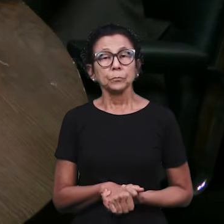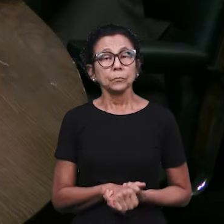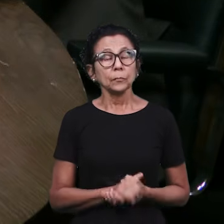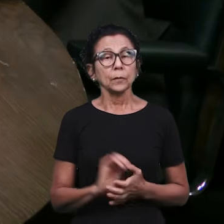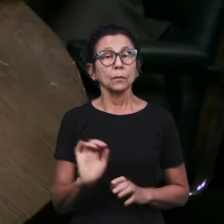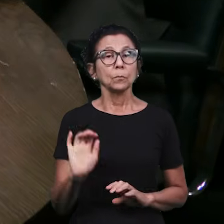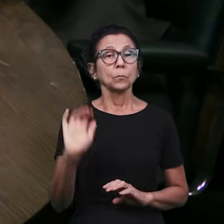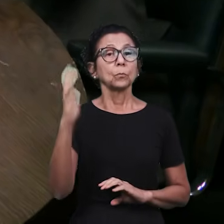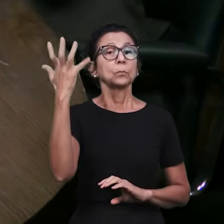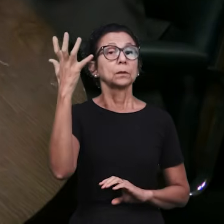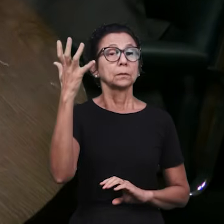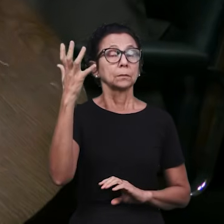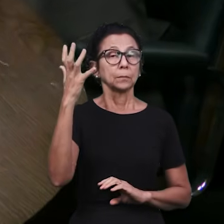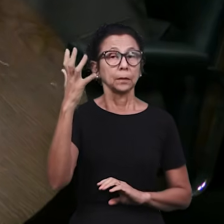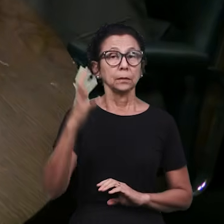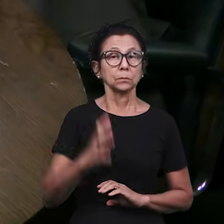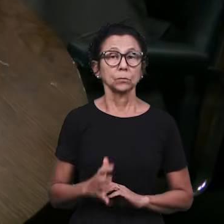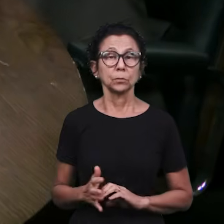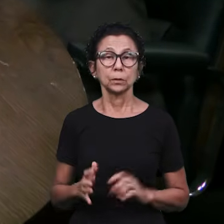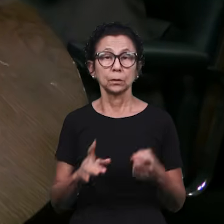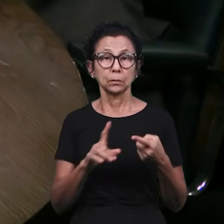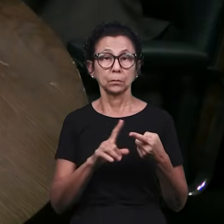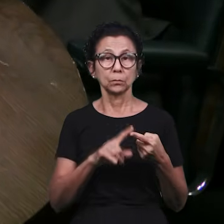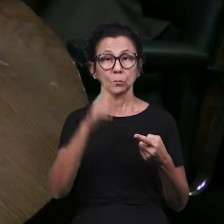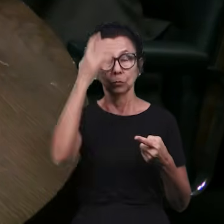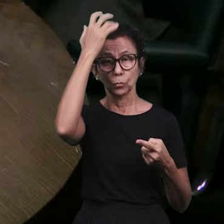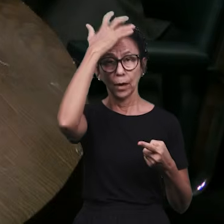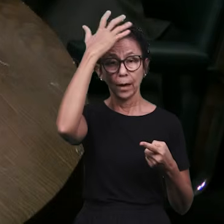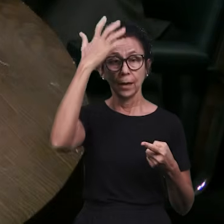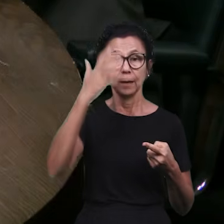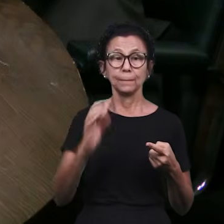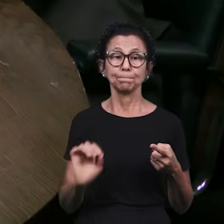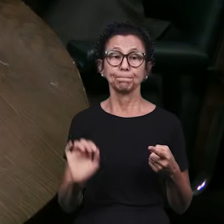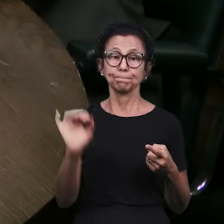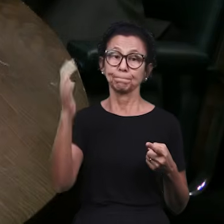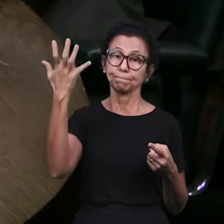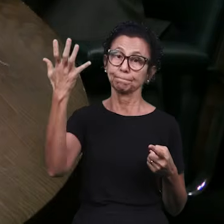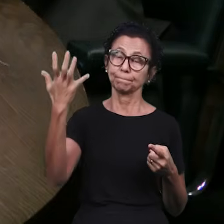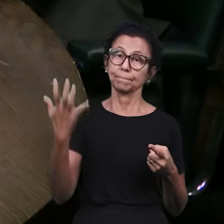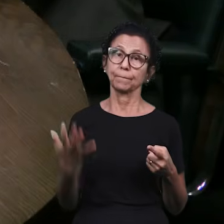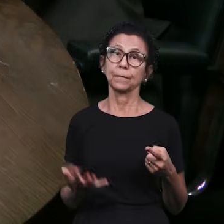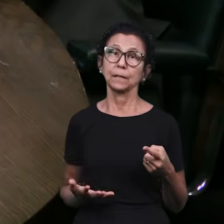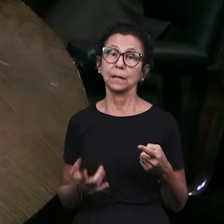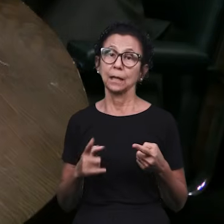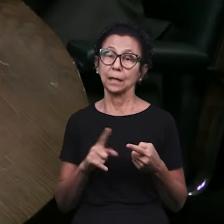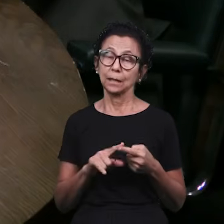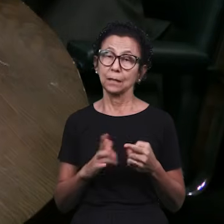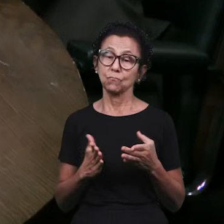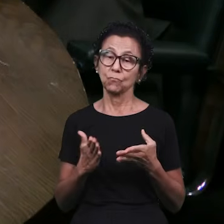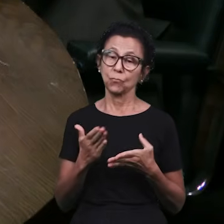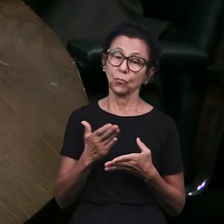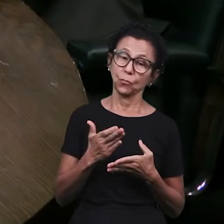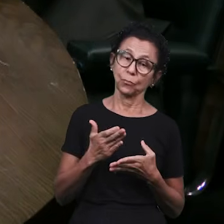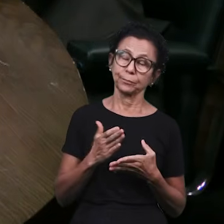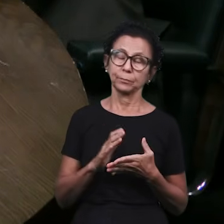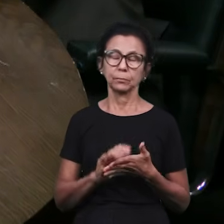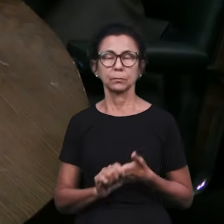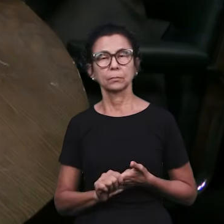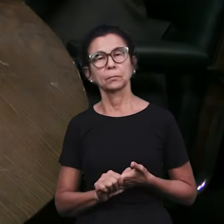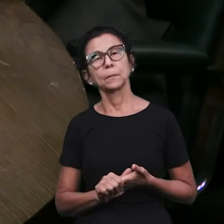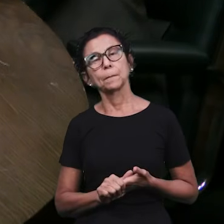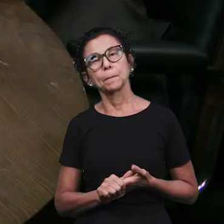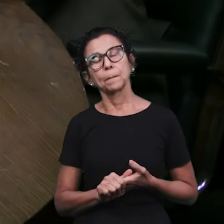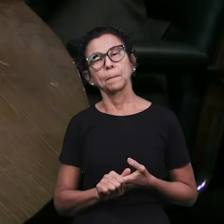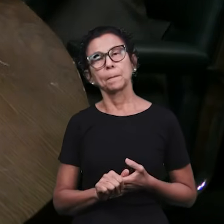fato na vida de Josafá que acabou levando ele a um outro caminho. Como nós vamos ver aqui